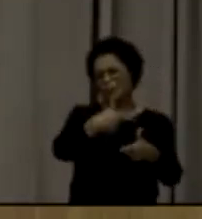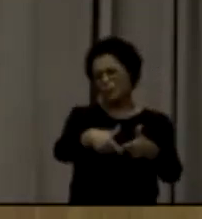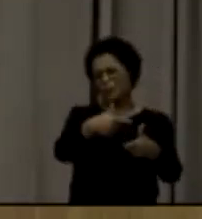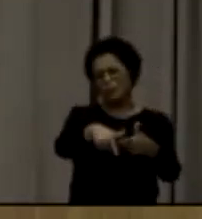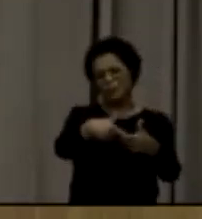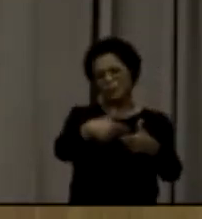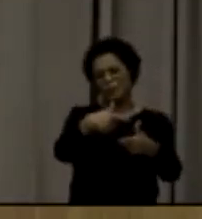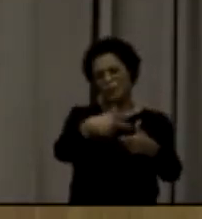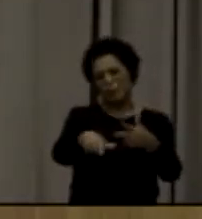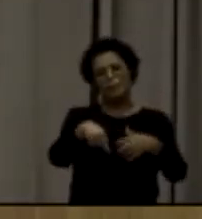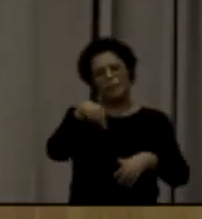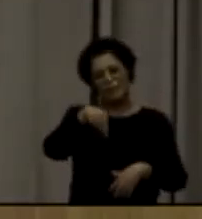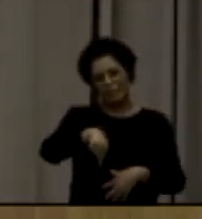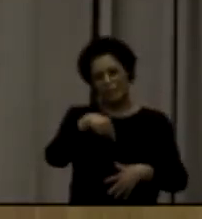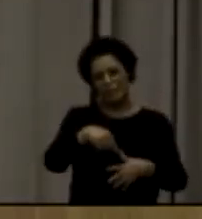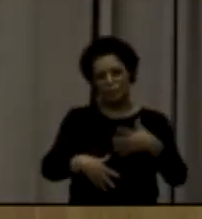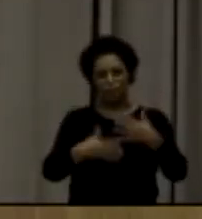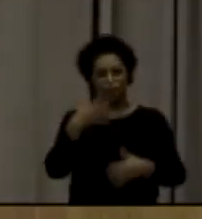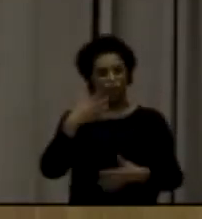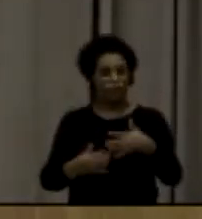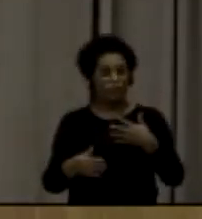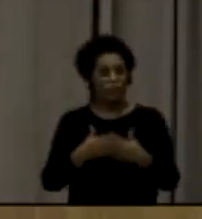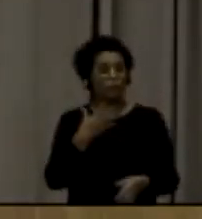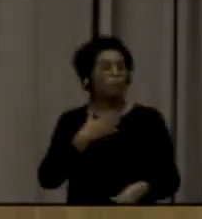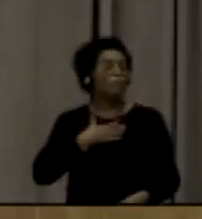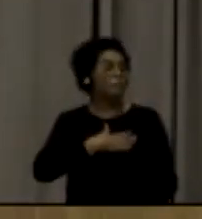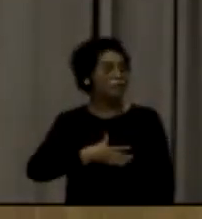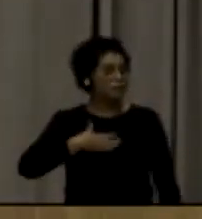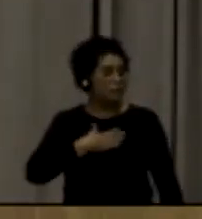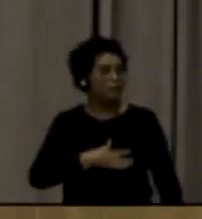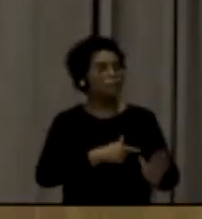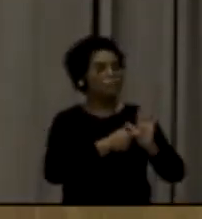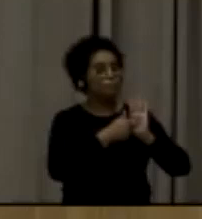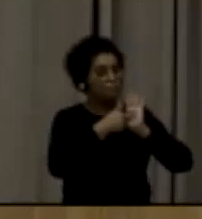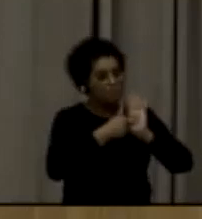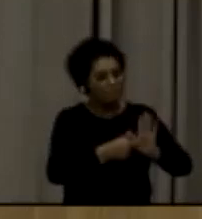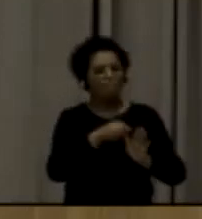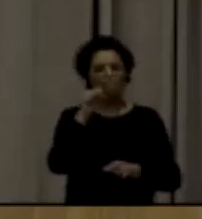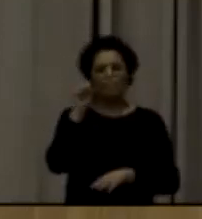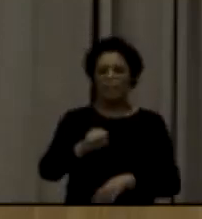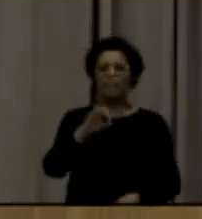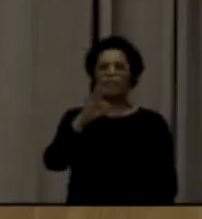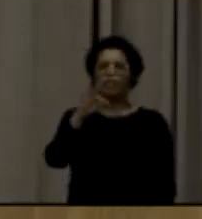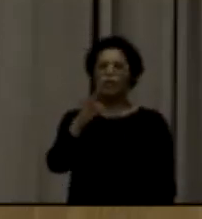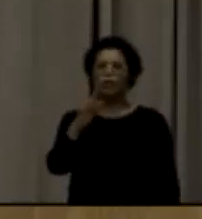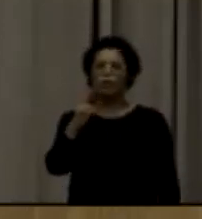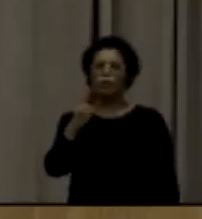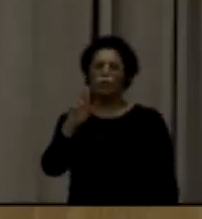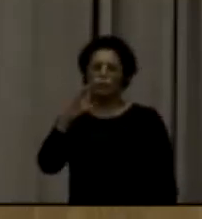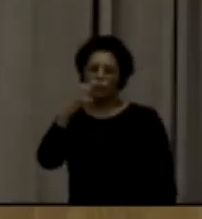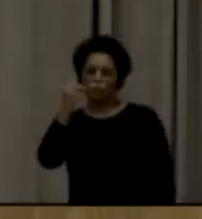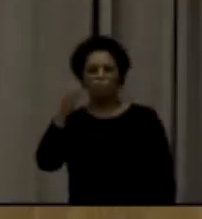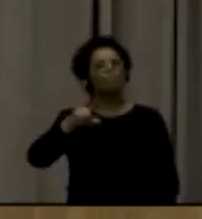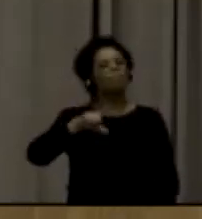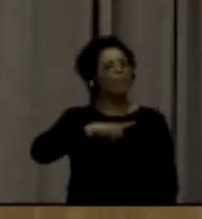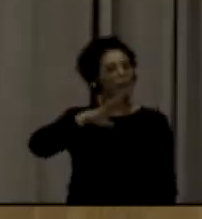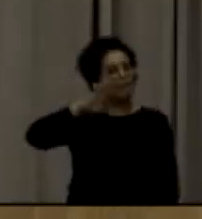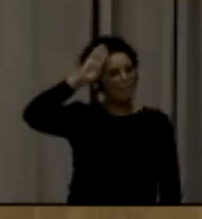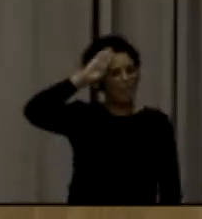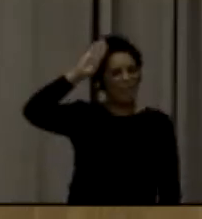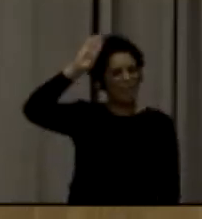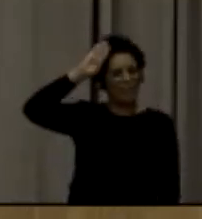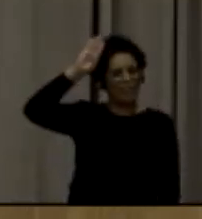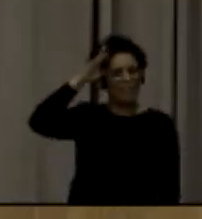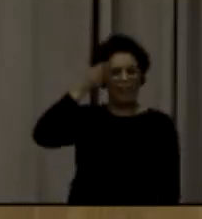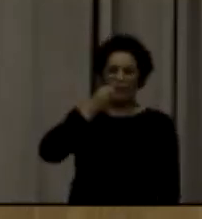nos causaram, né? Então, bom, o que eu gostaria de mencionar é que, sim, o turco tem nível acadêmico, ainda que ele